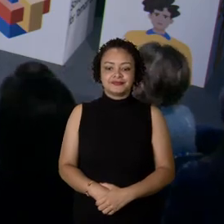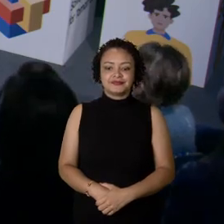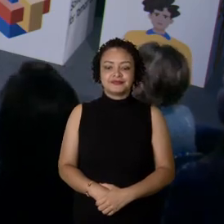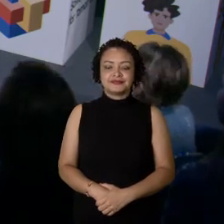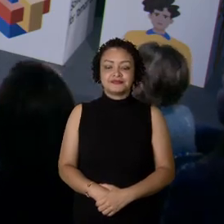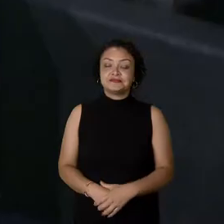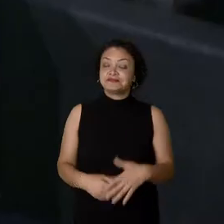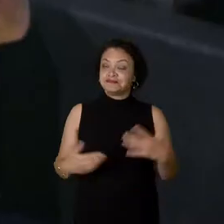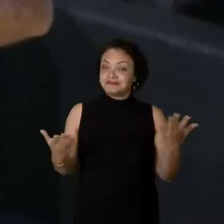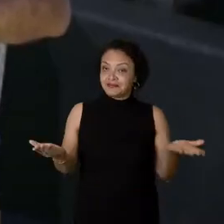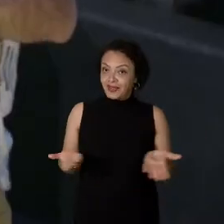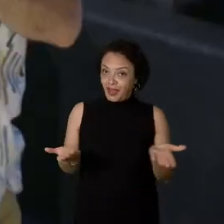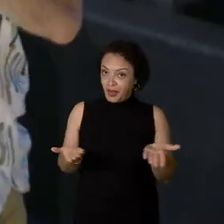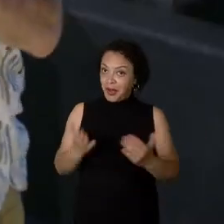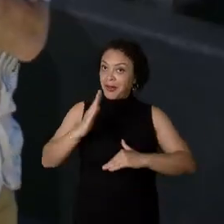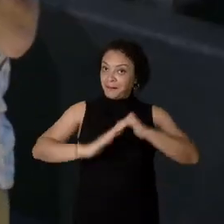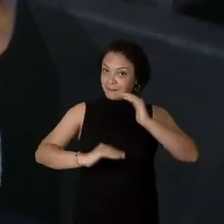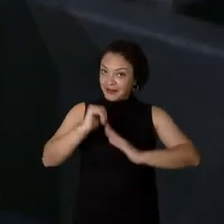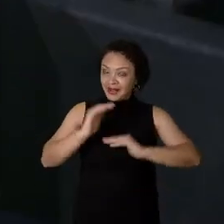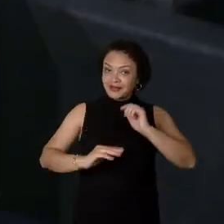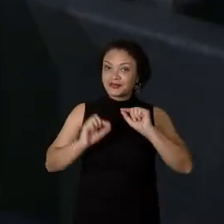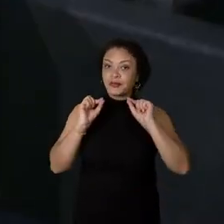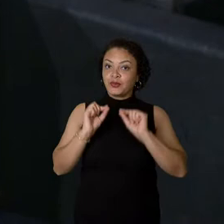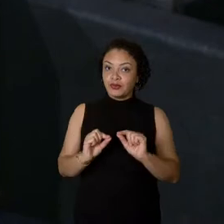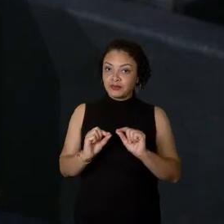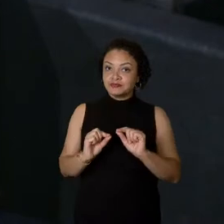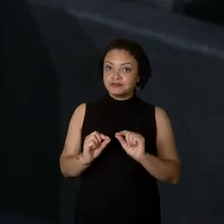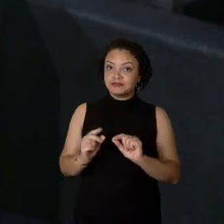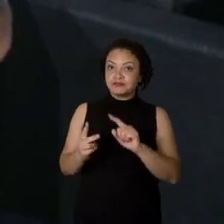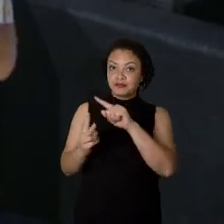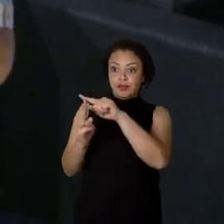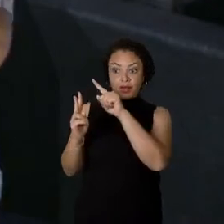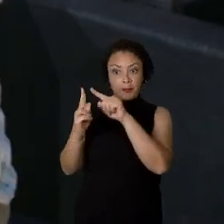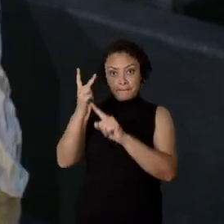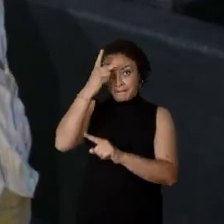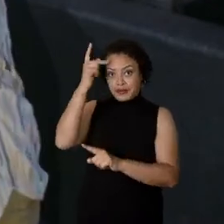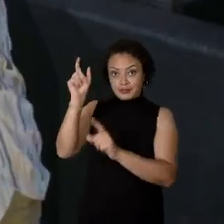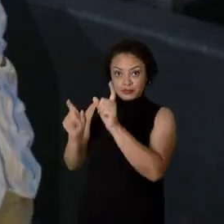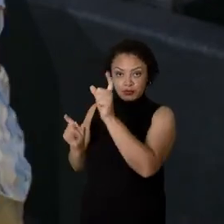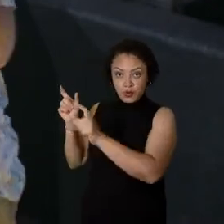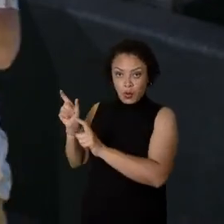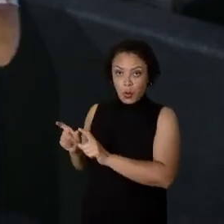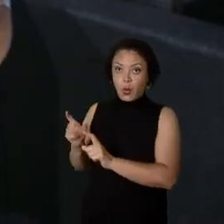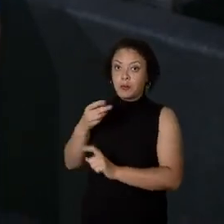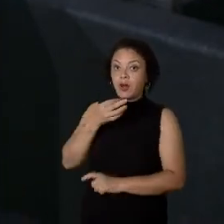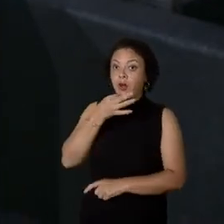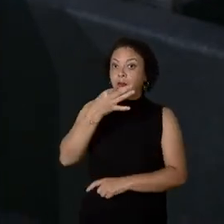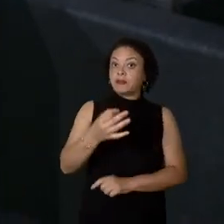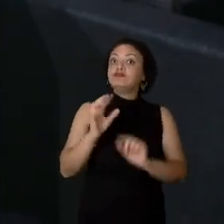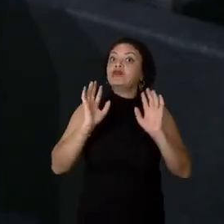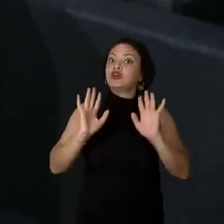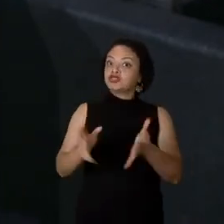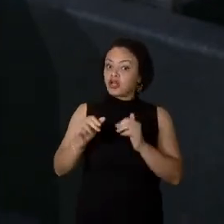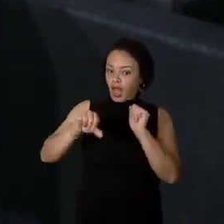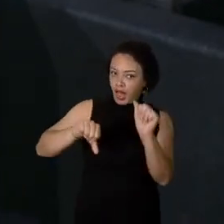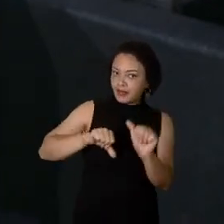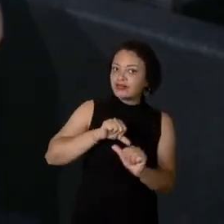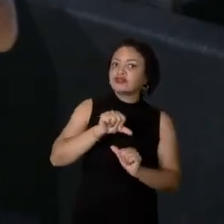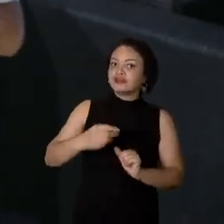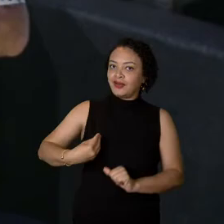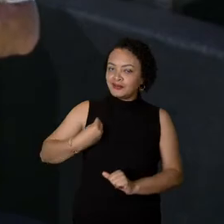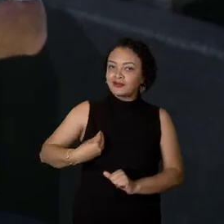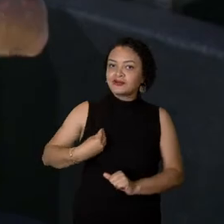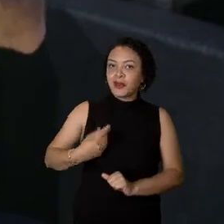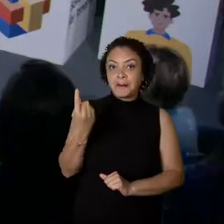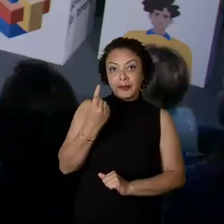E vamos ver isso na prática com dois depoimentos de pessoas que já viveram essa transformação. O primeiro é o